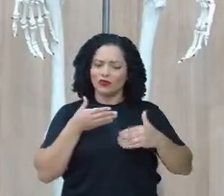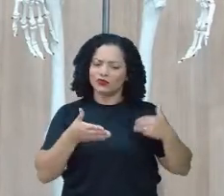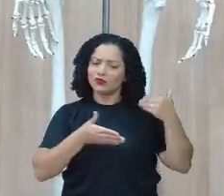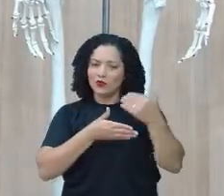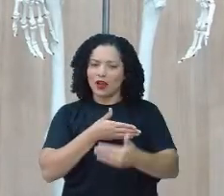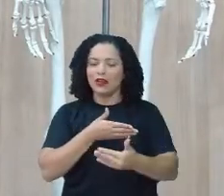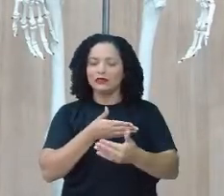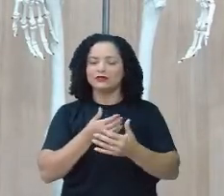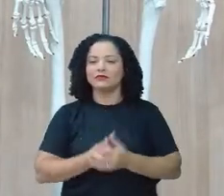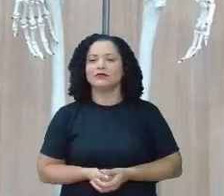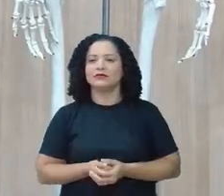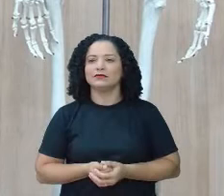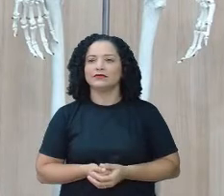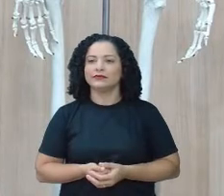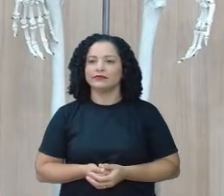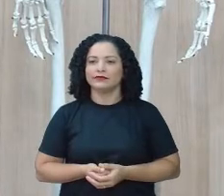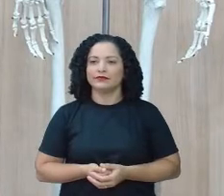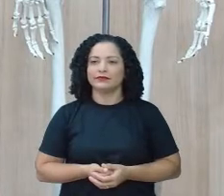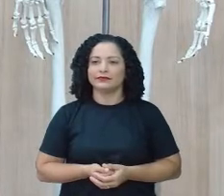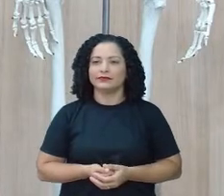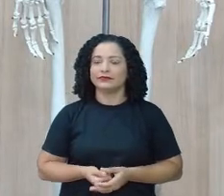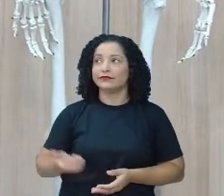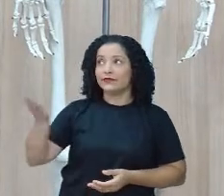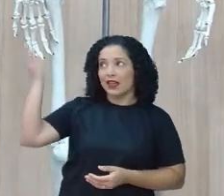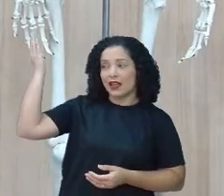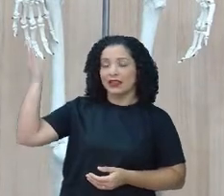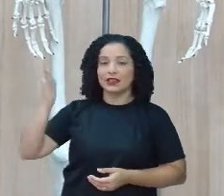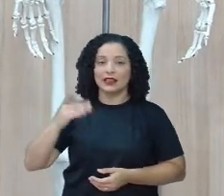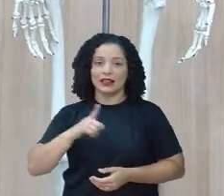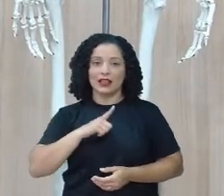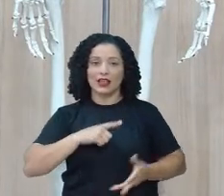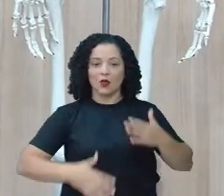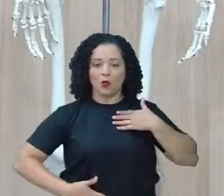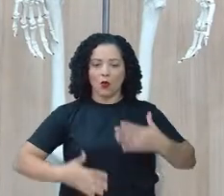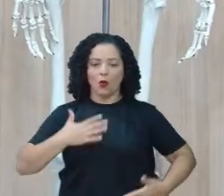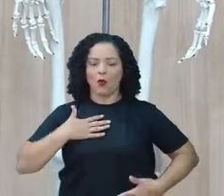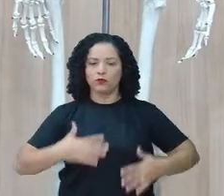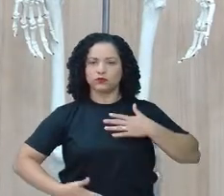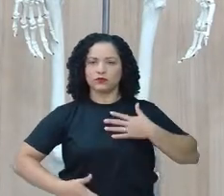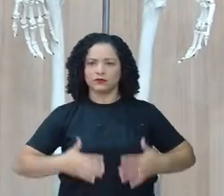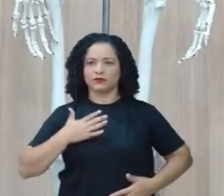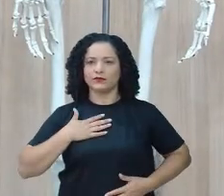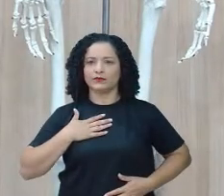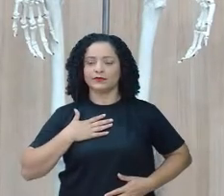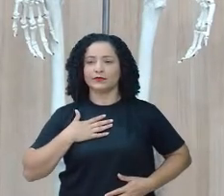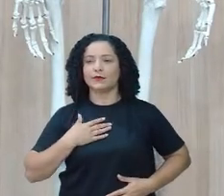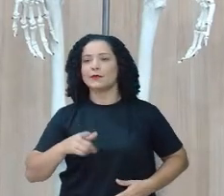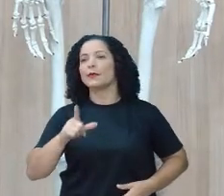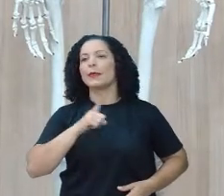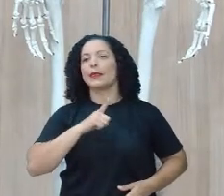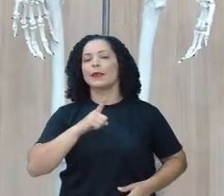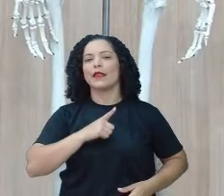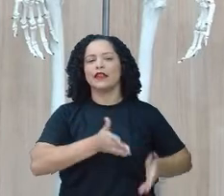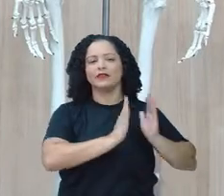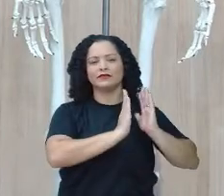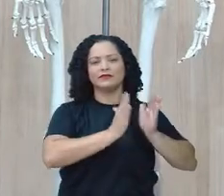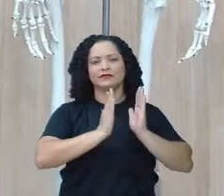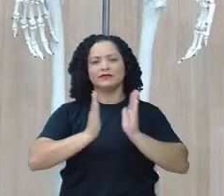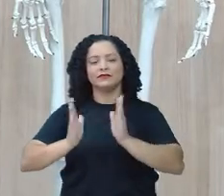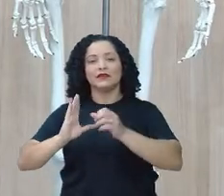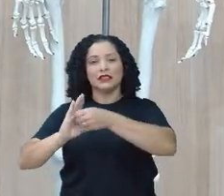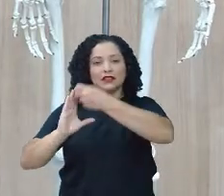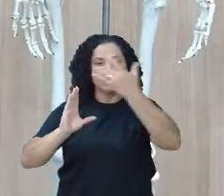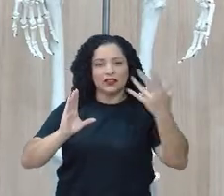Em relação aí a questão do nosso sistema locomotor, eu estou classificando, né, em